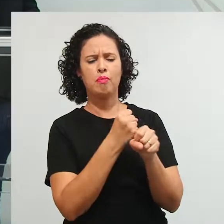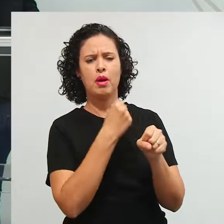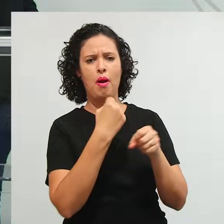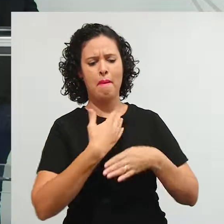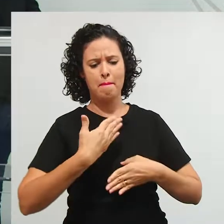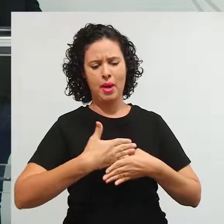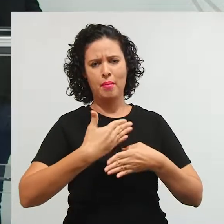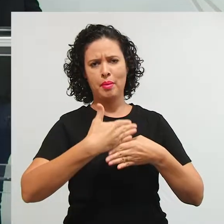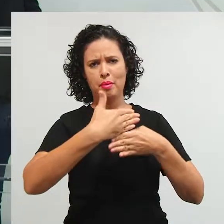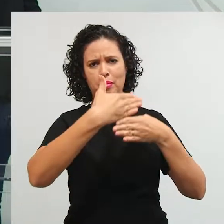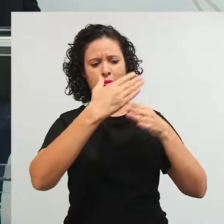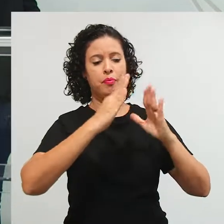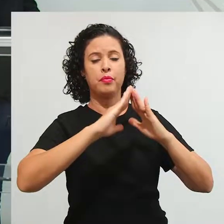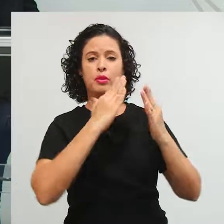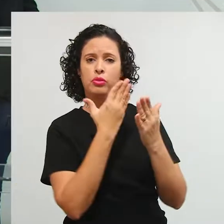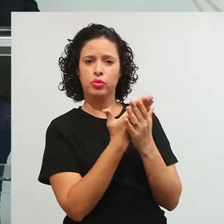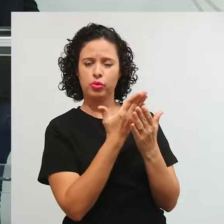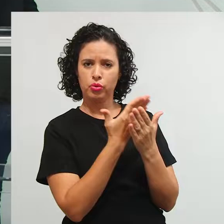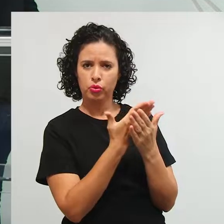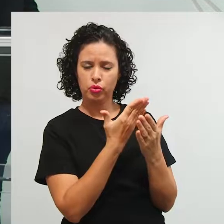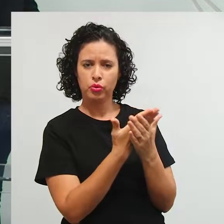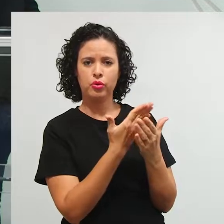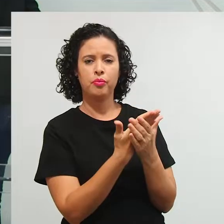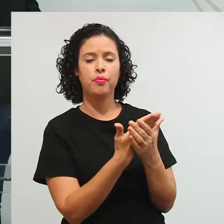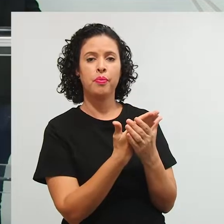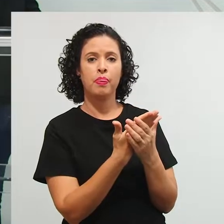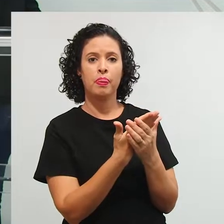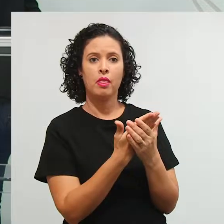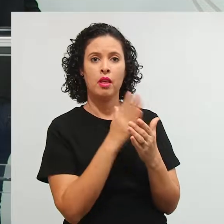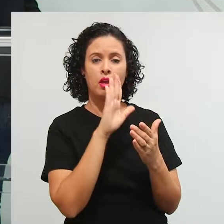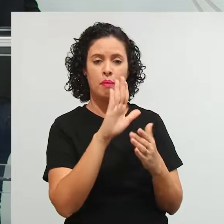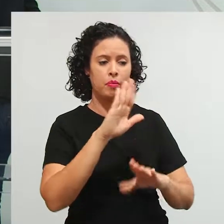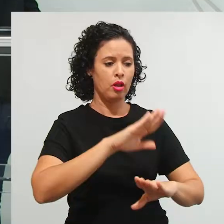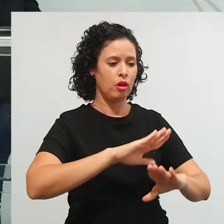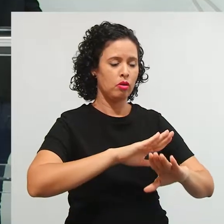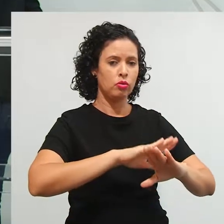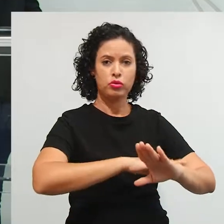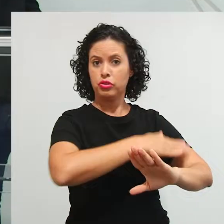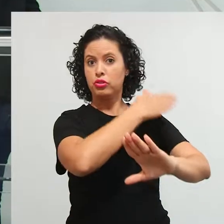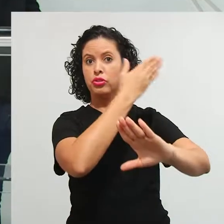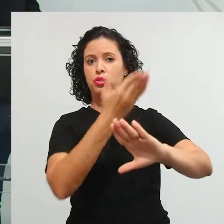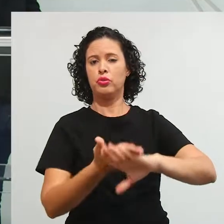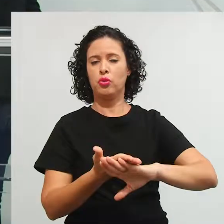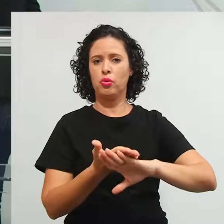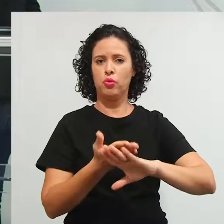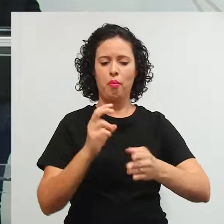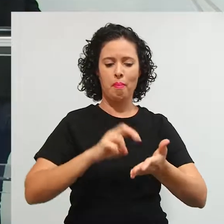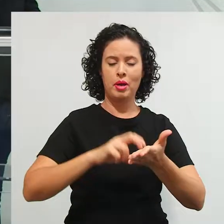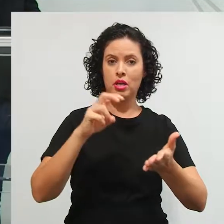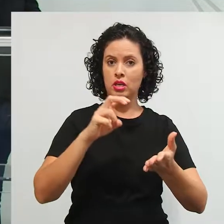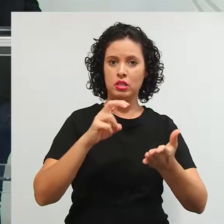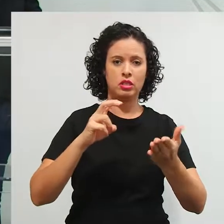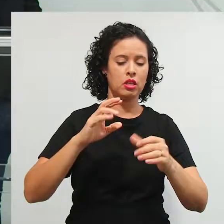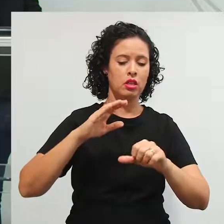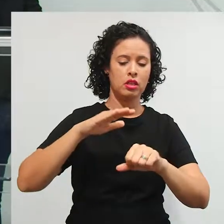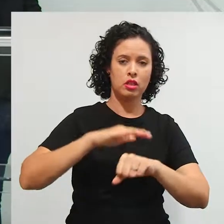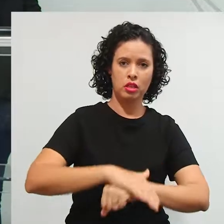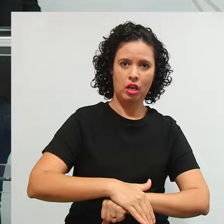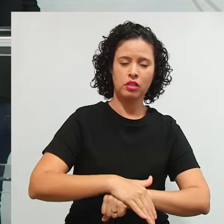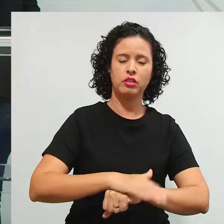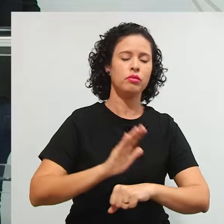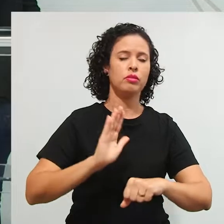construir uma escola de tempo integral lá num bairro da